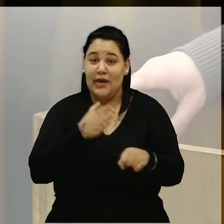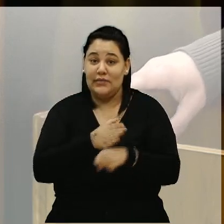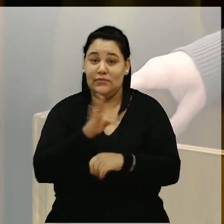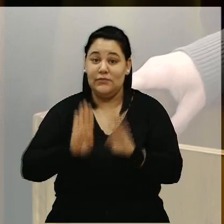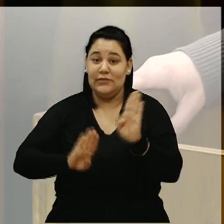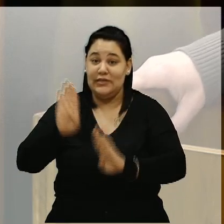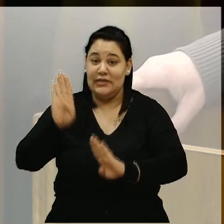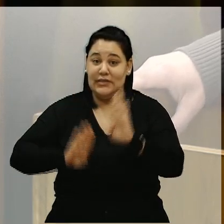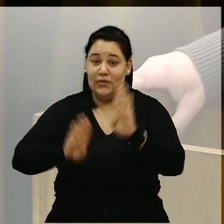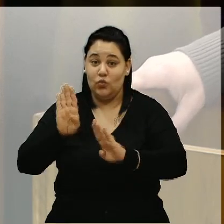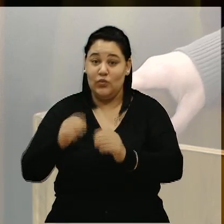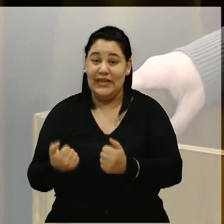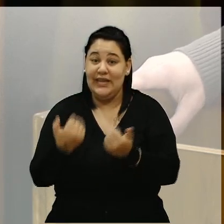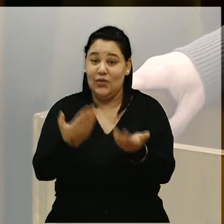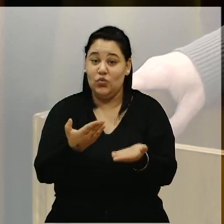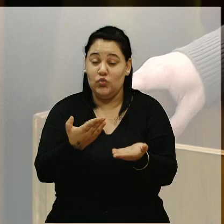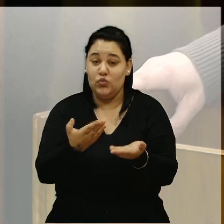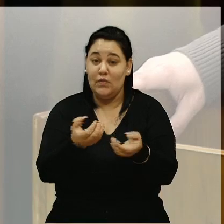trazem de prejuízos